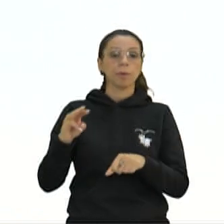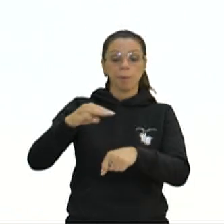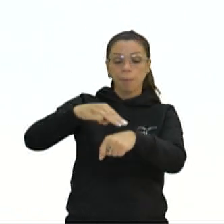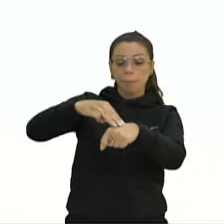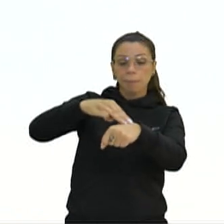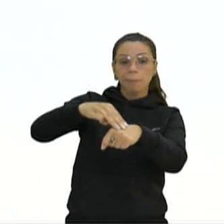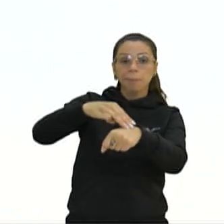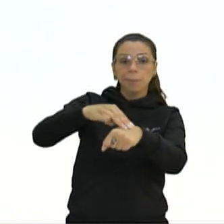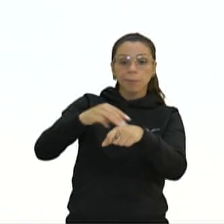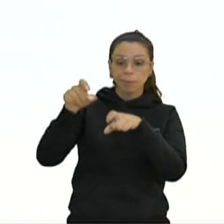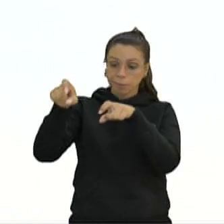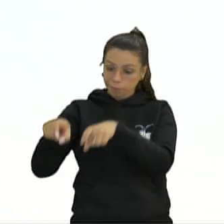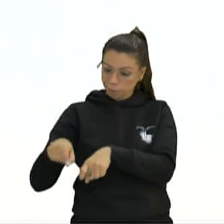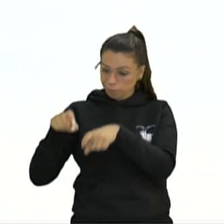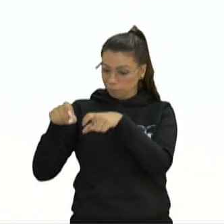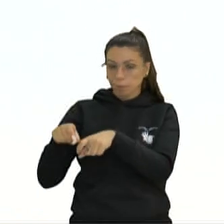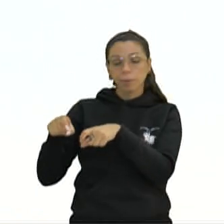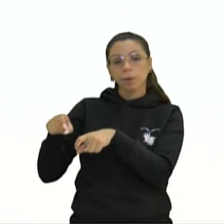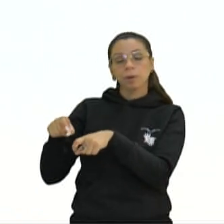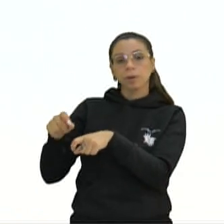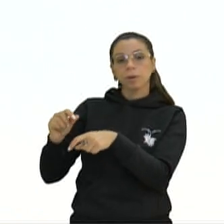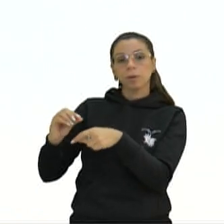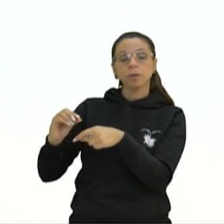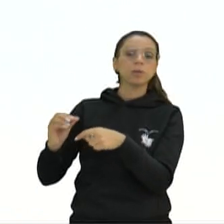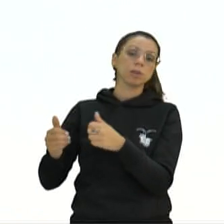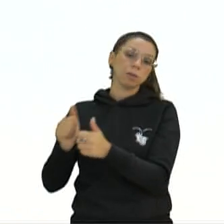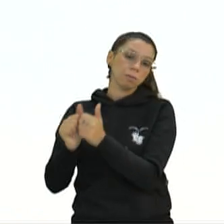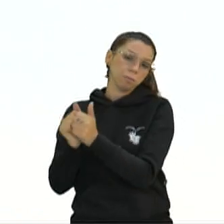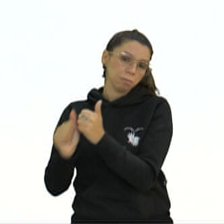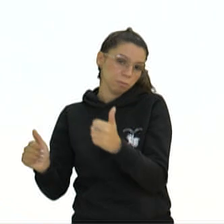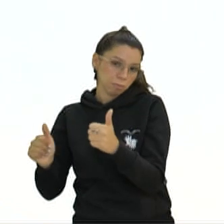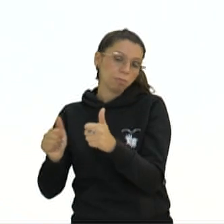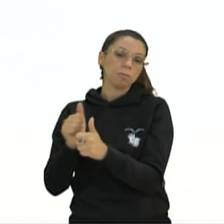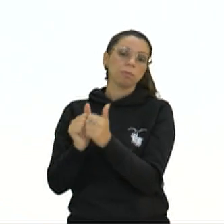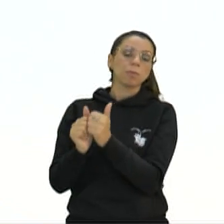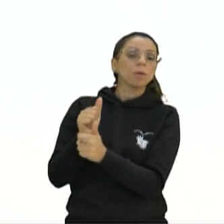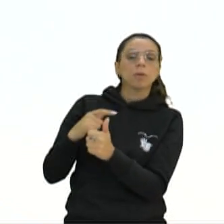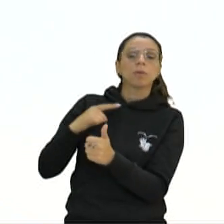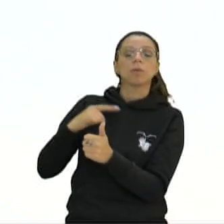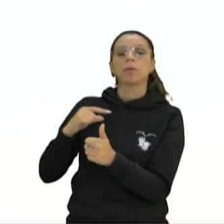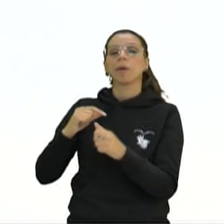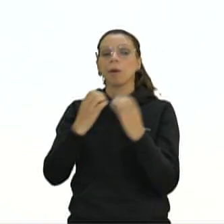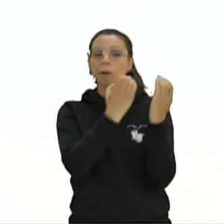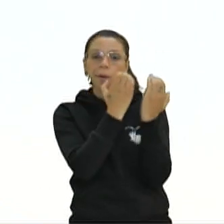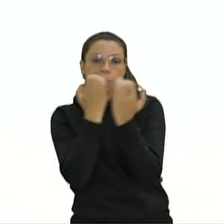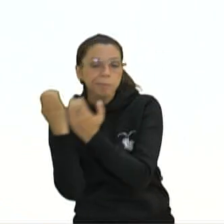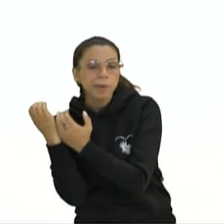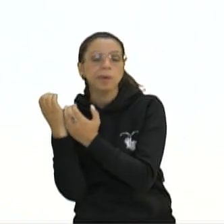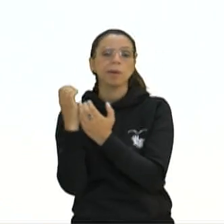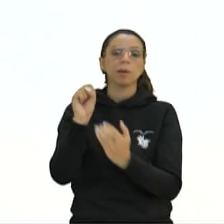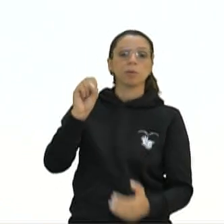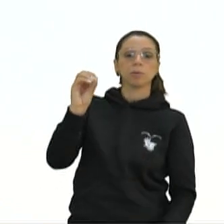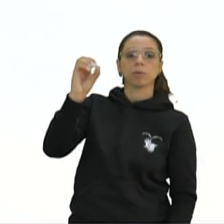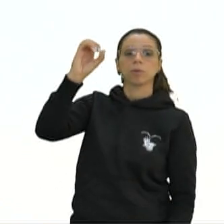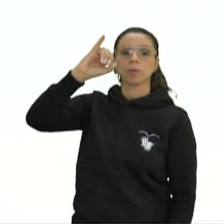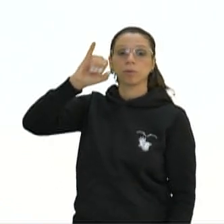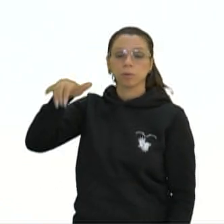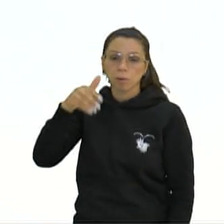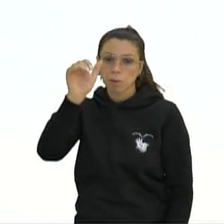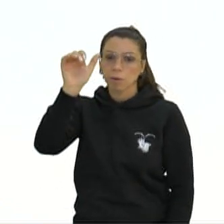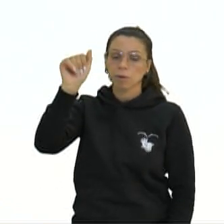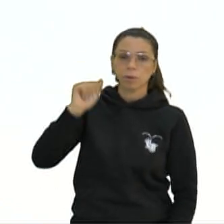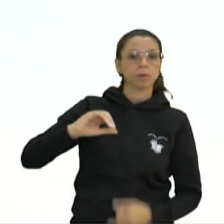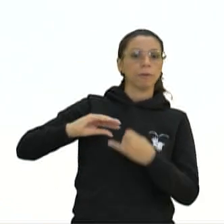a agricultura de grãos. Os grãos correspondem aí ao milho, à soja, o